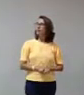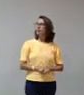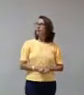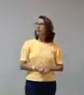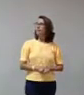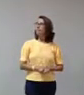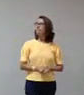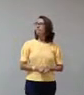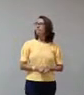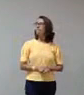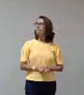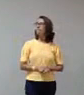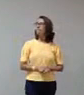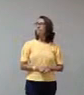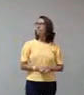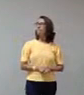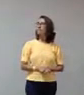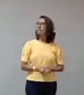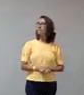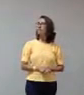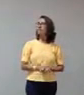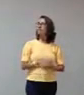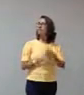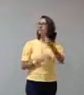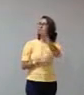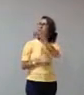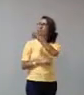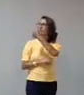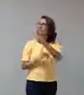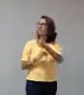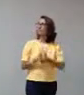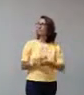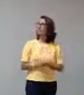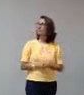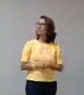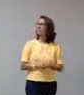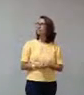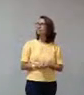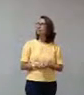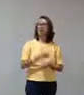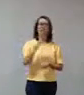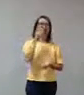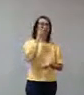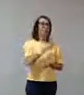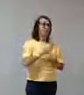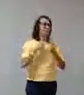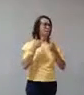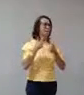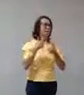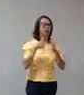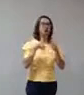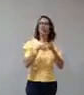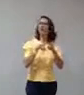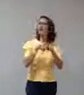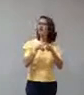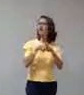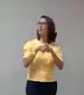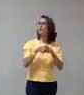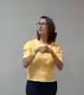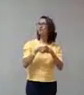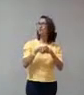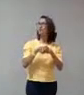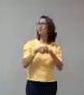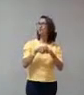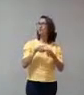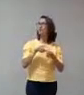só para mostrar aqui, foi uma grande conquista. Toda a equipe lá, que era na época do meu